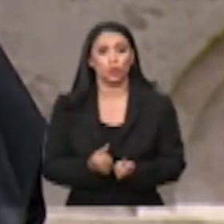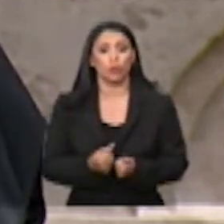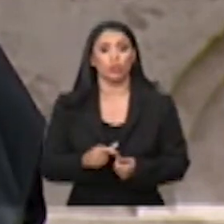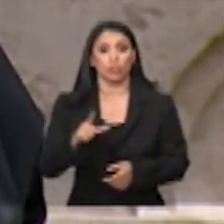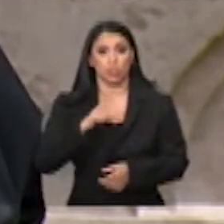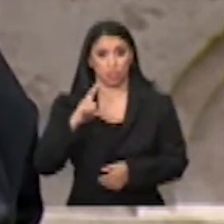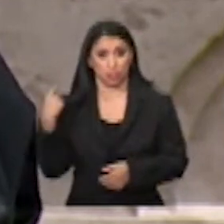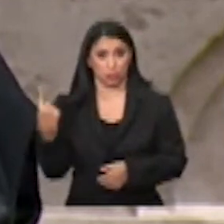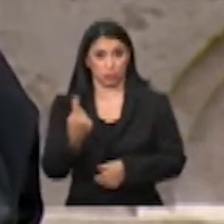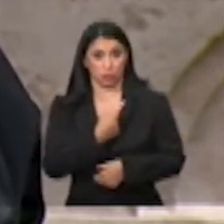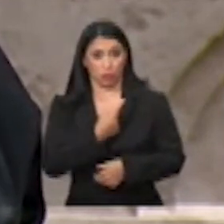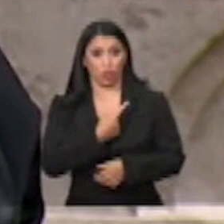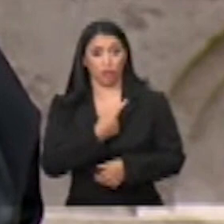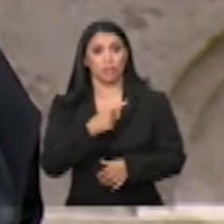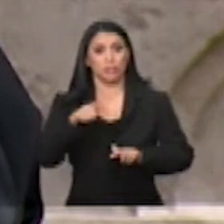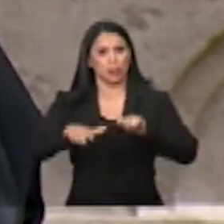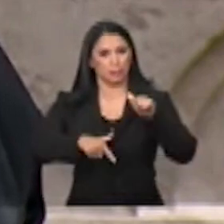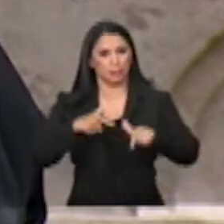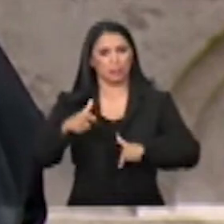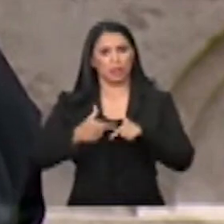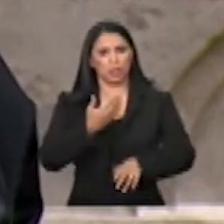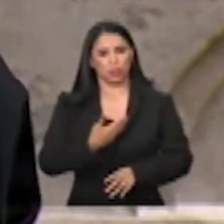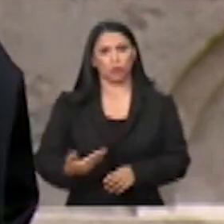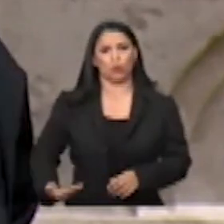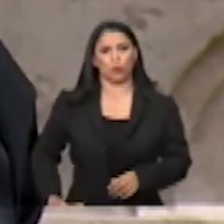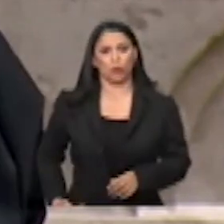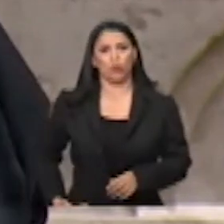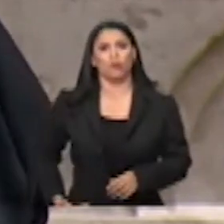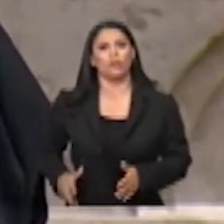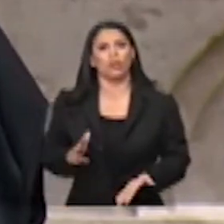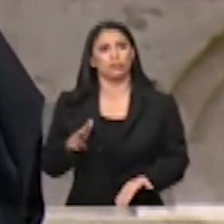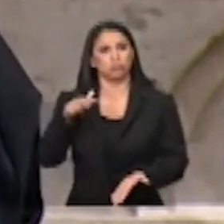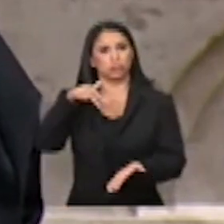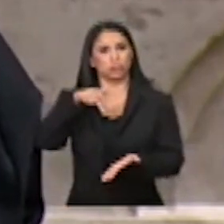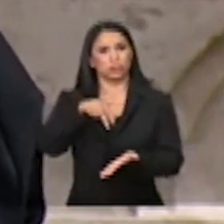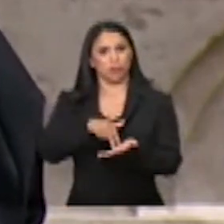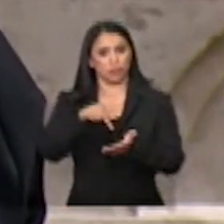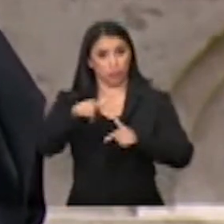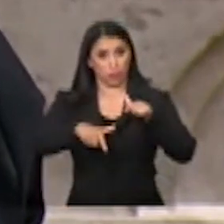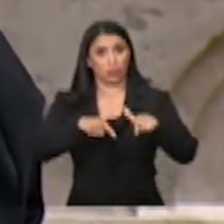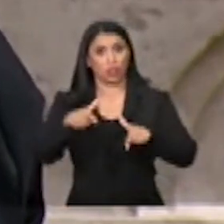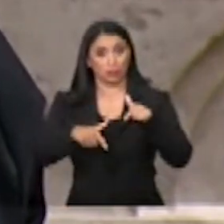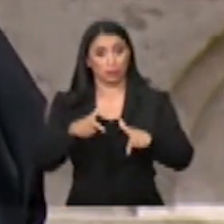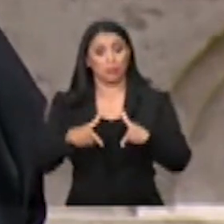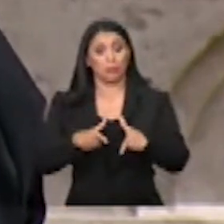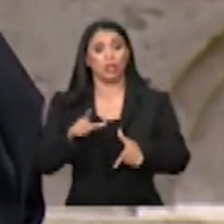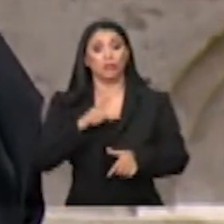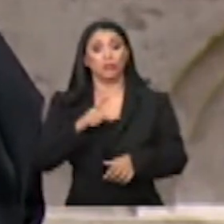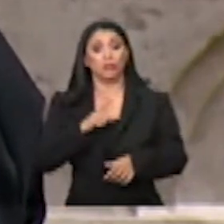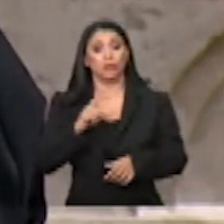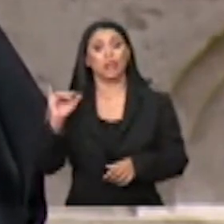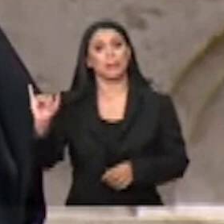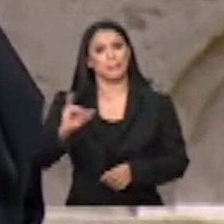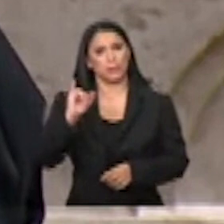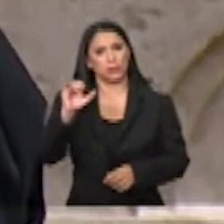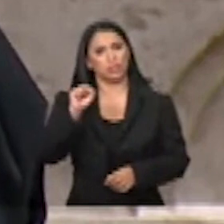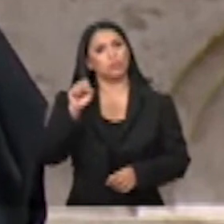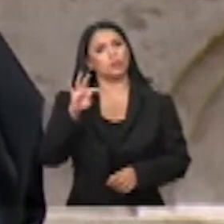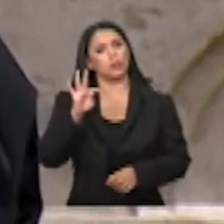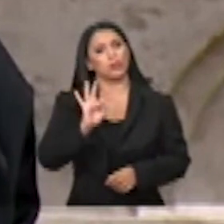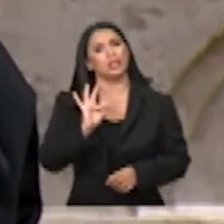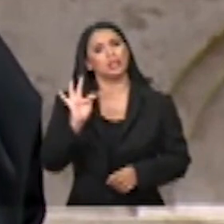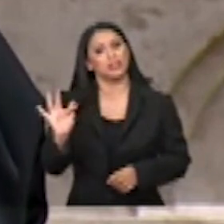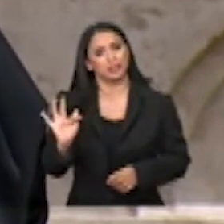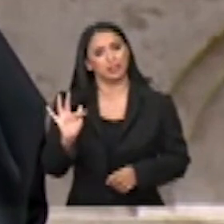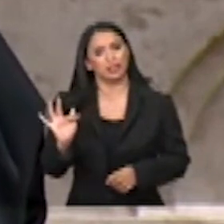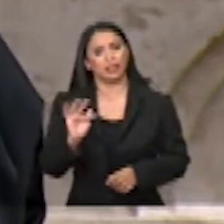agentes públicos quando assumimos nossas funções, em particular, no que toca a esta Egrégia Suprema Corte, como